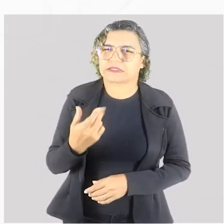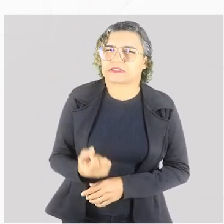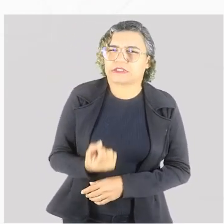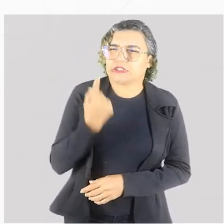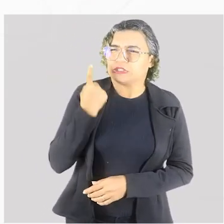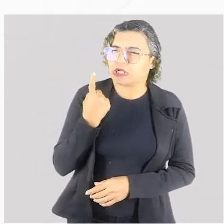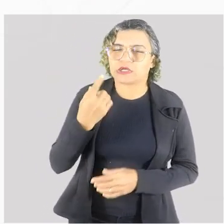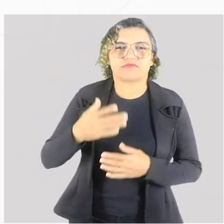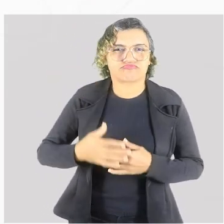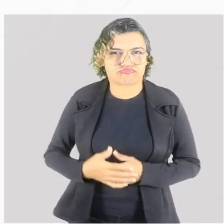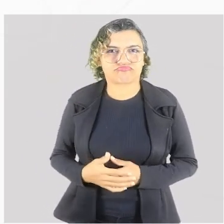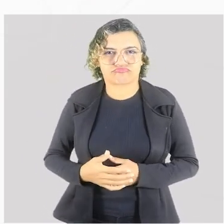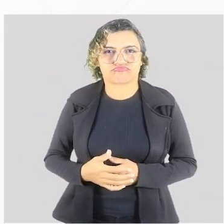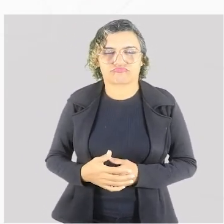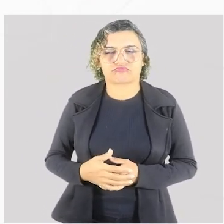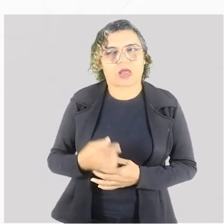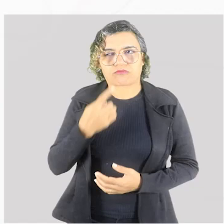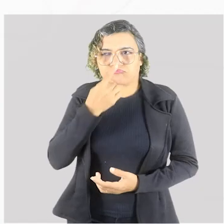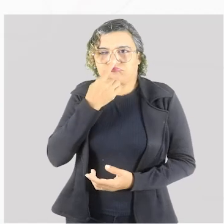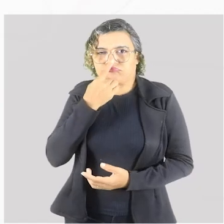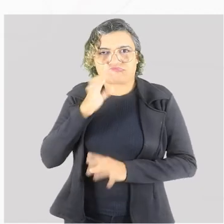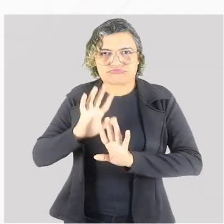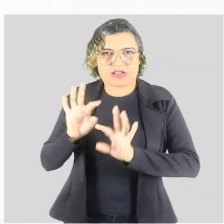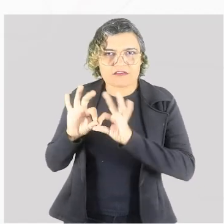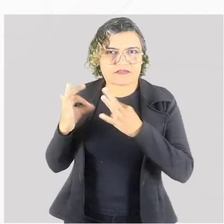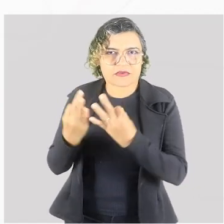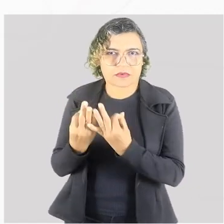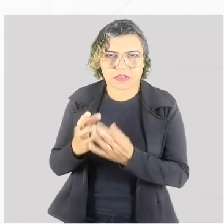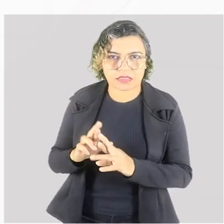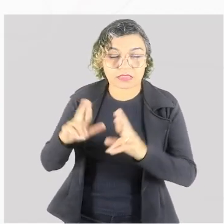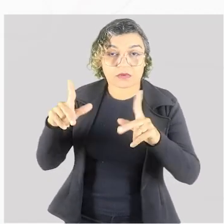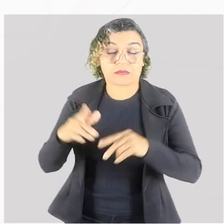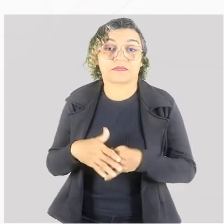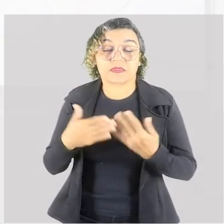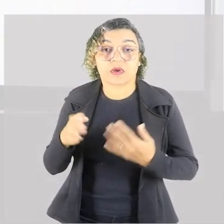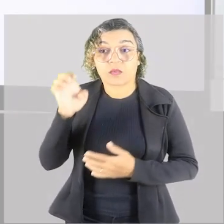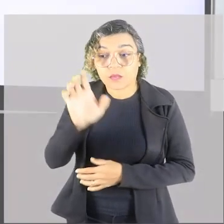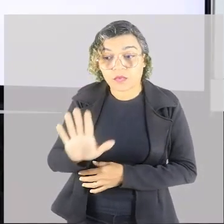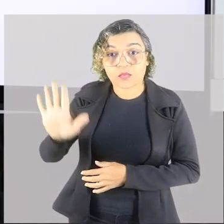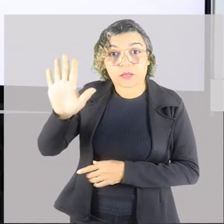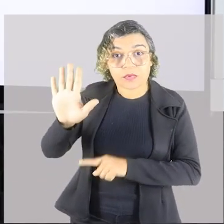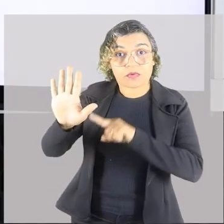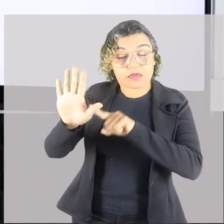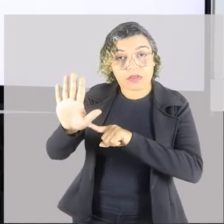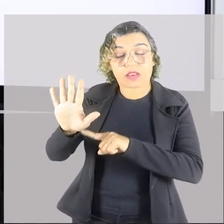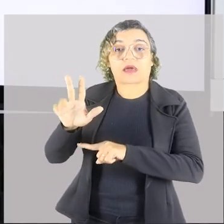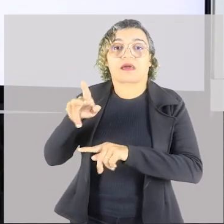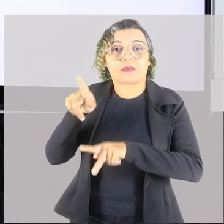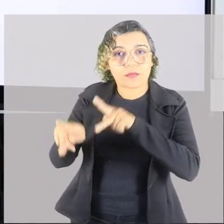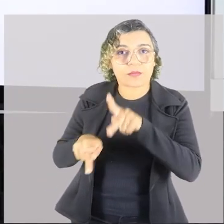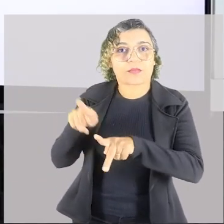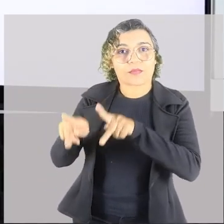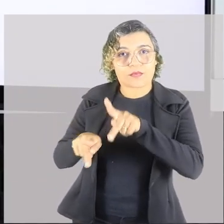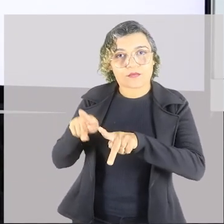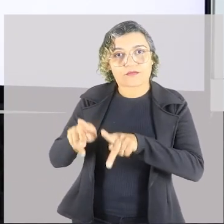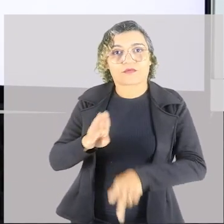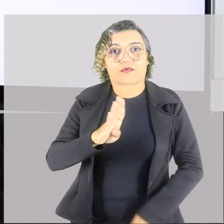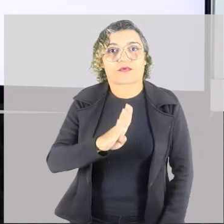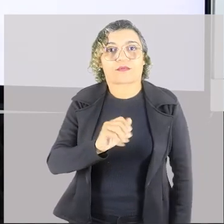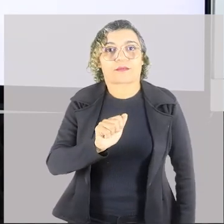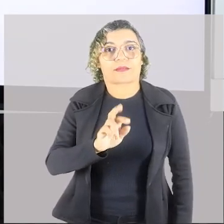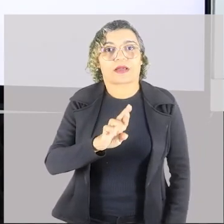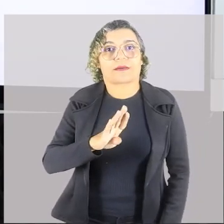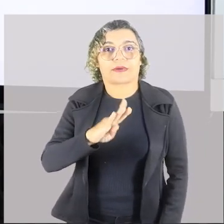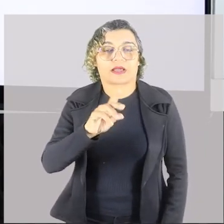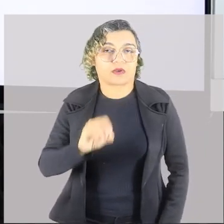como aquele que é familiar. Por isso, os europeus consideravam os nativos da América como povos bárbaros, portanto,